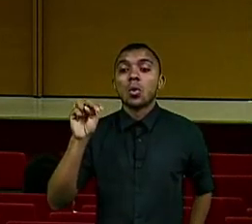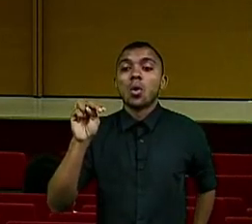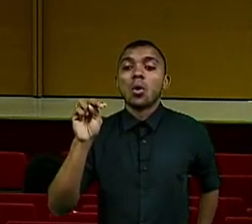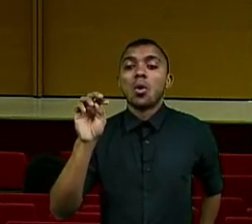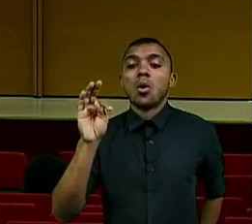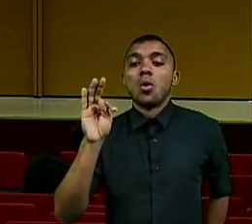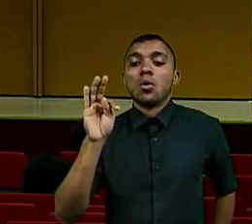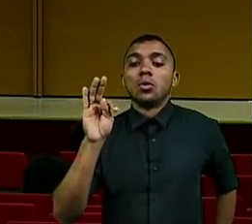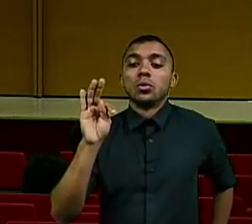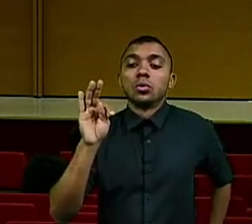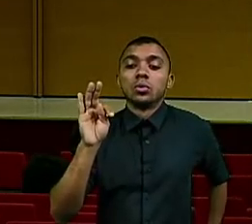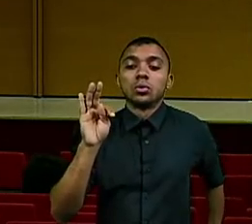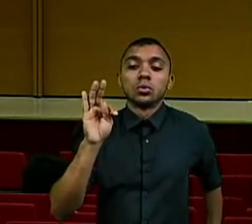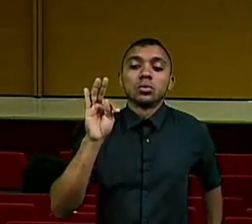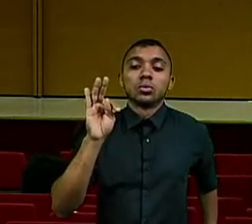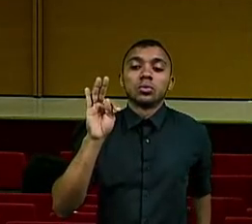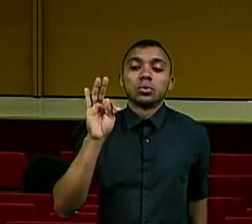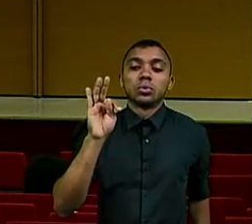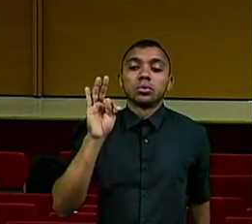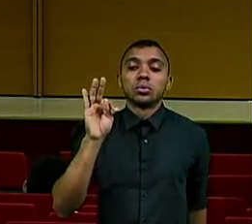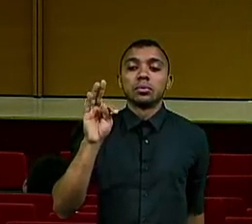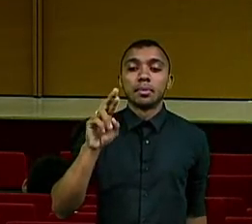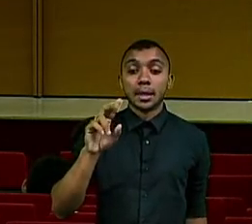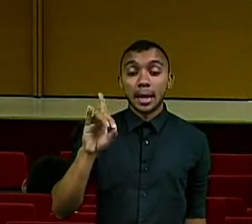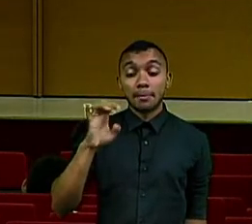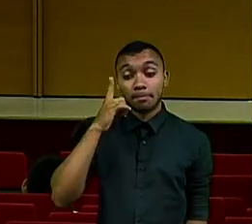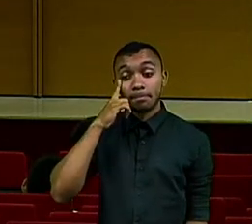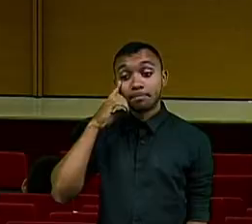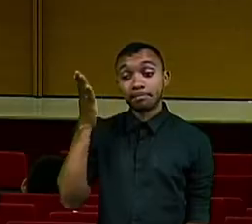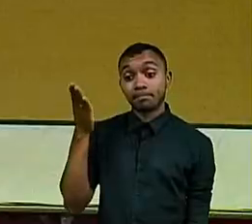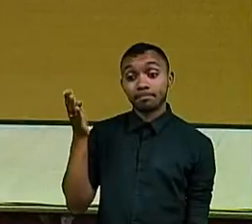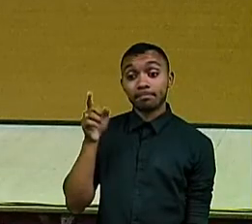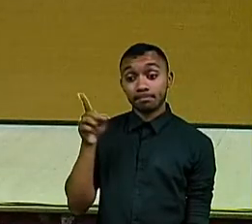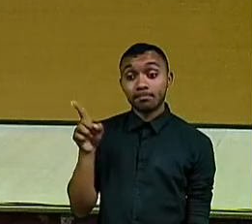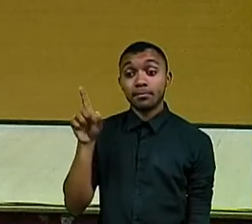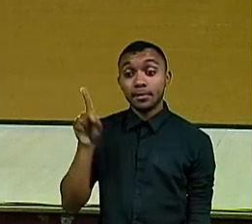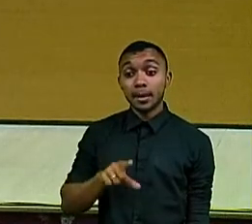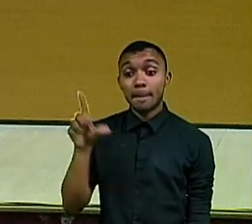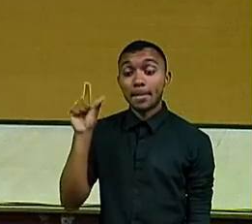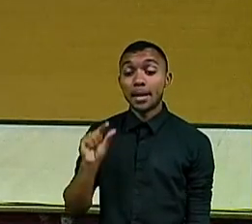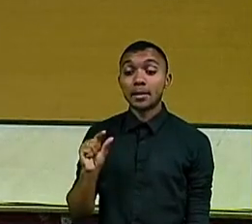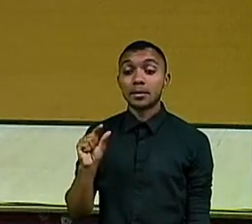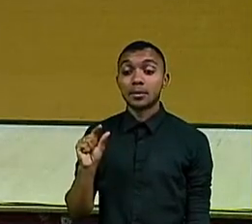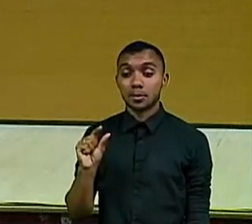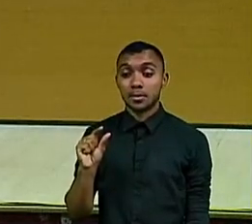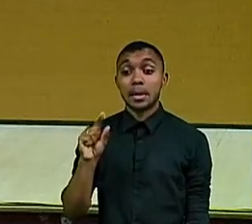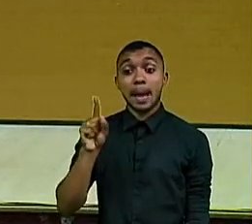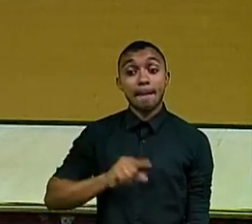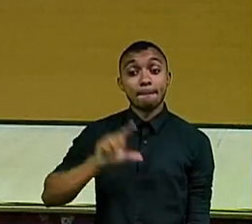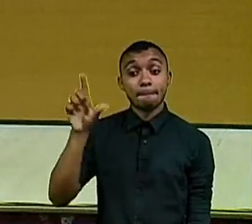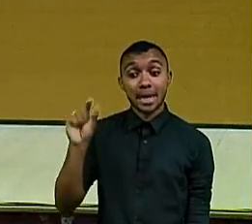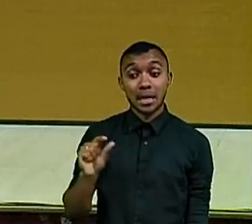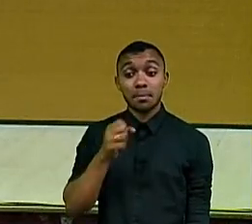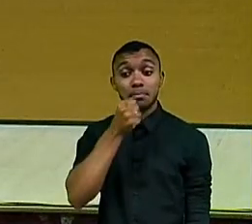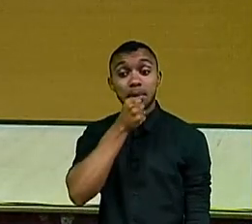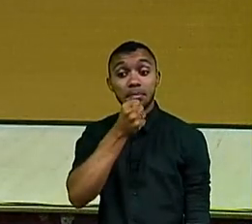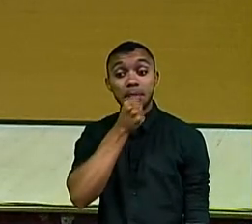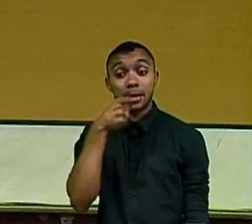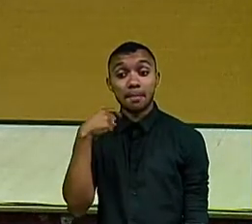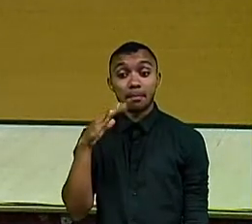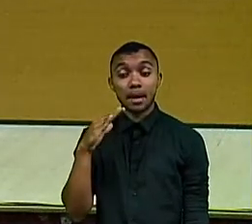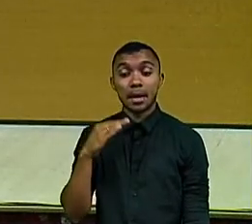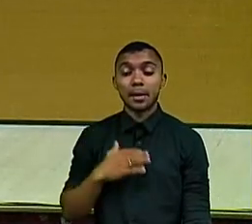material ele é menos condutor do que o metal que eu estou segurando o microfone